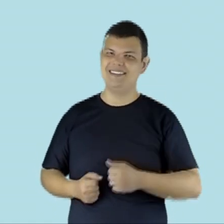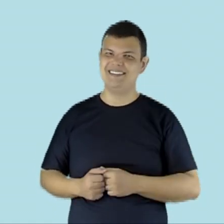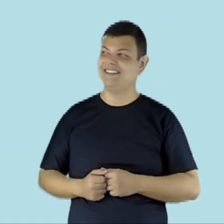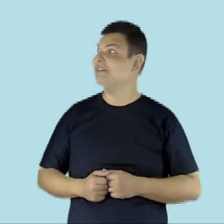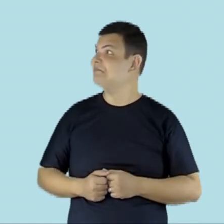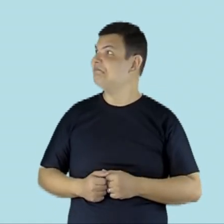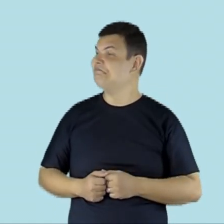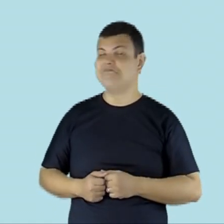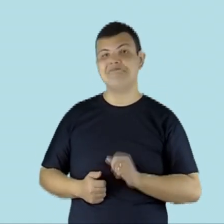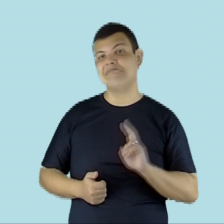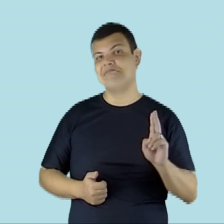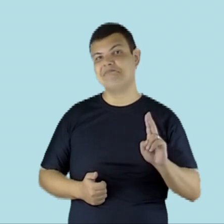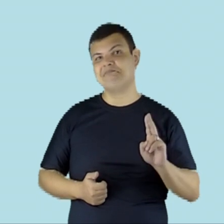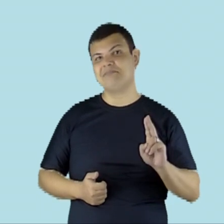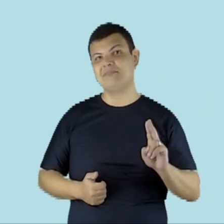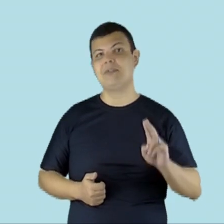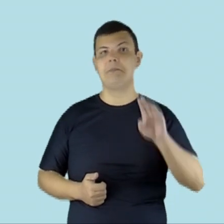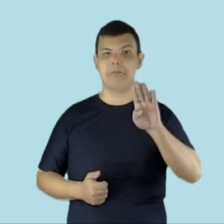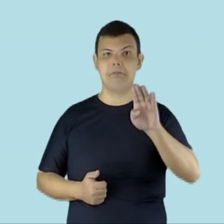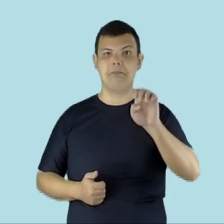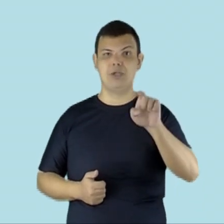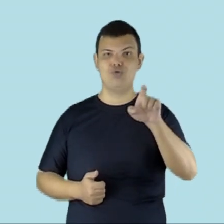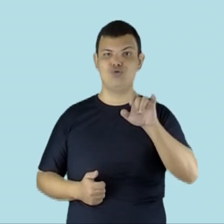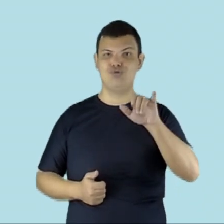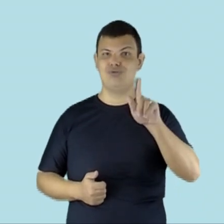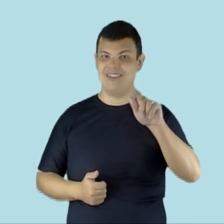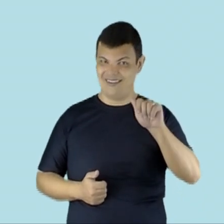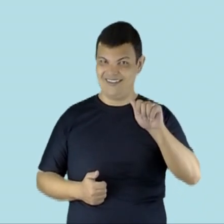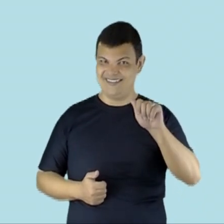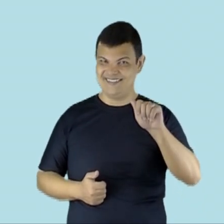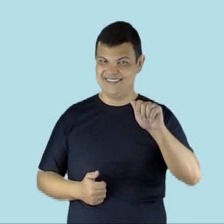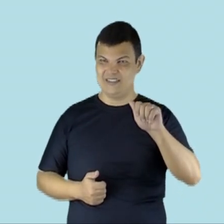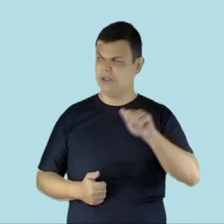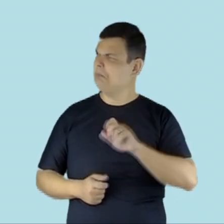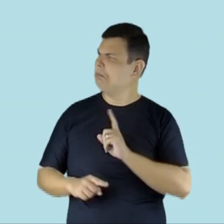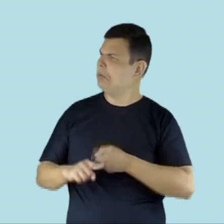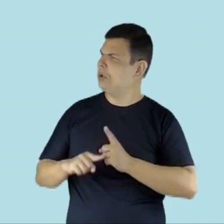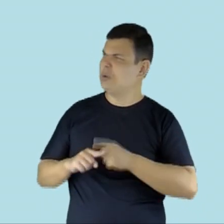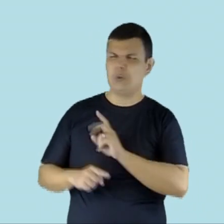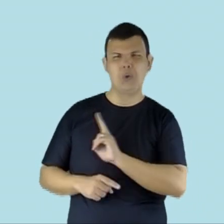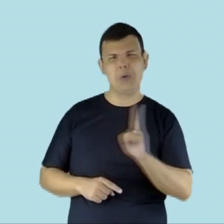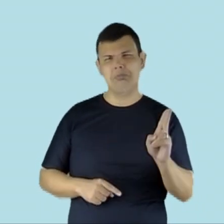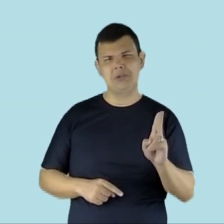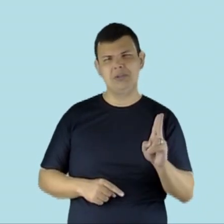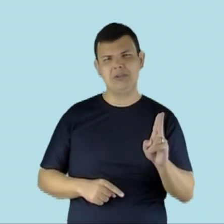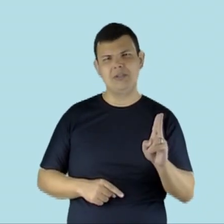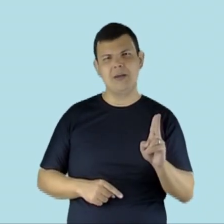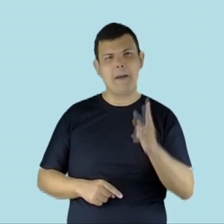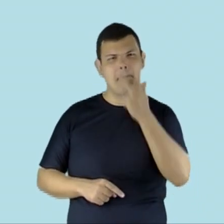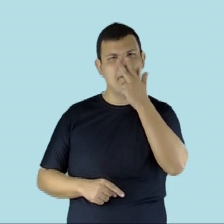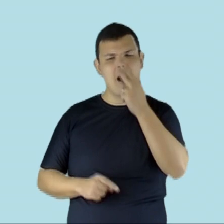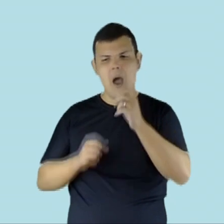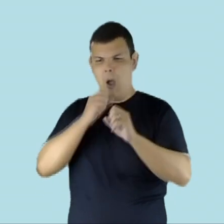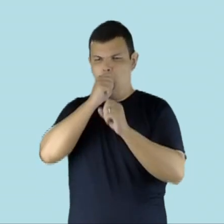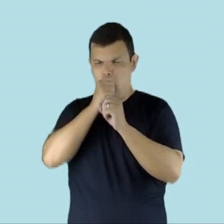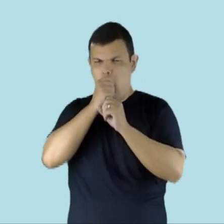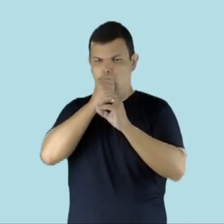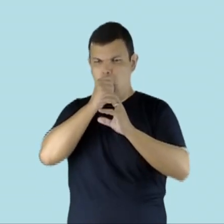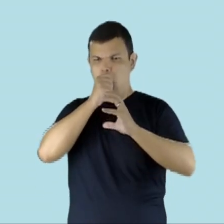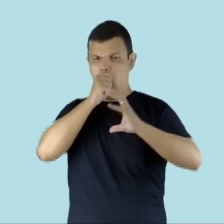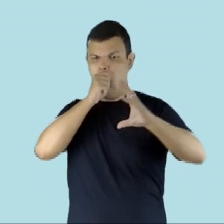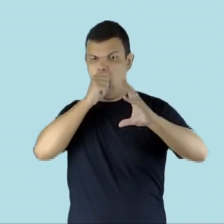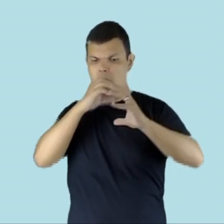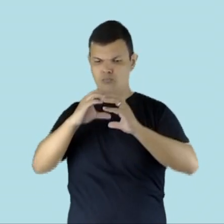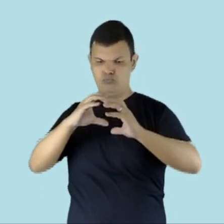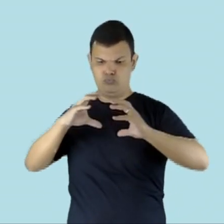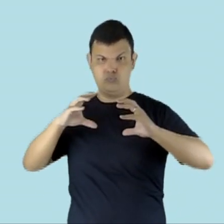órgão? É a bexiga urinária. Por que esse nome bexiga, né? Porque lembra um balãozinho, né? Em alguns lugares do